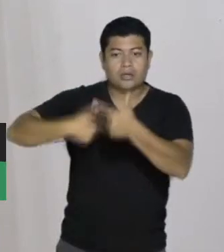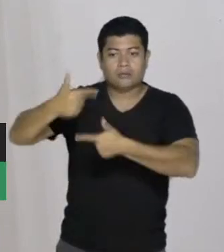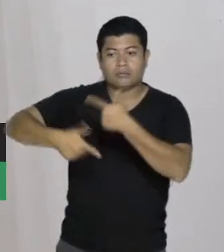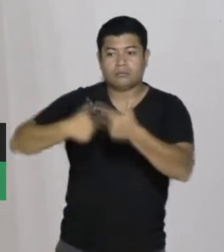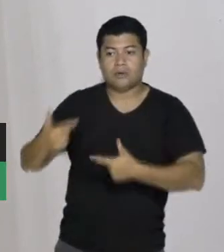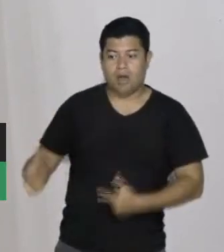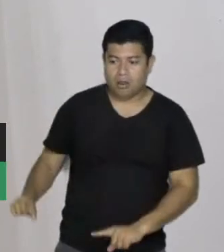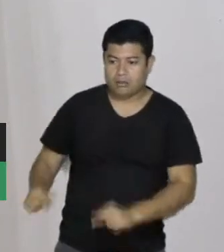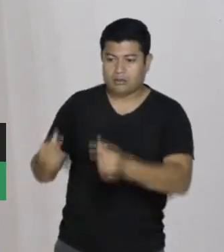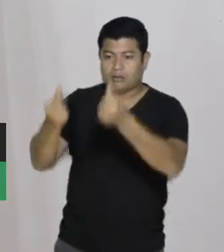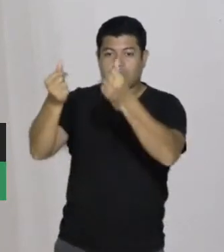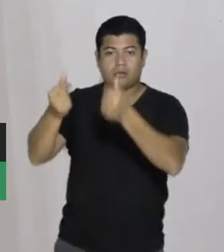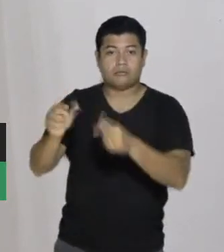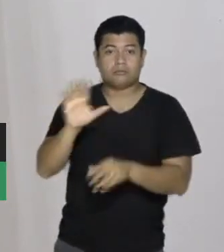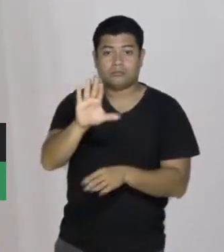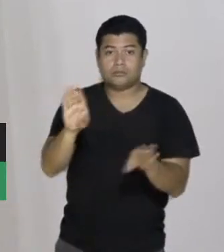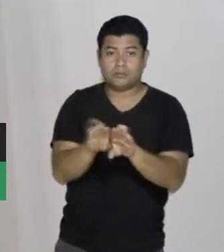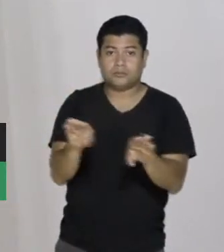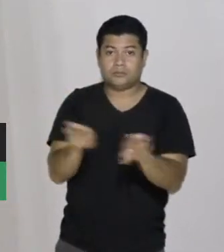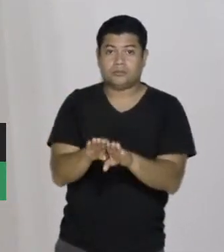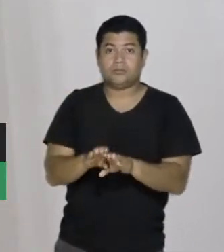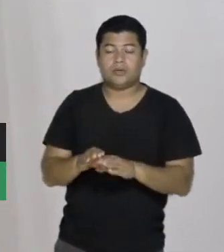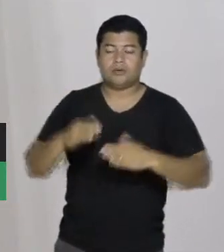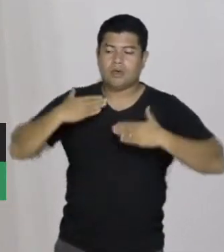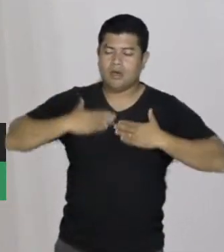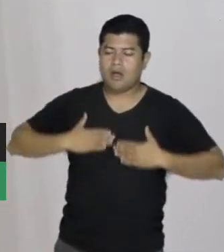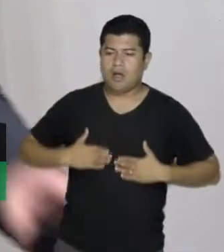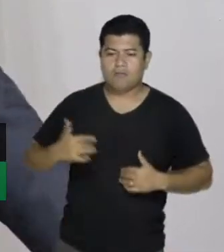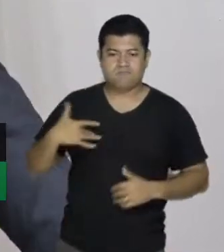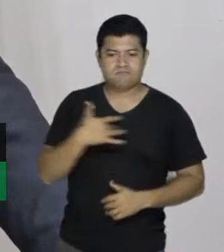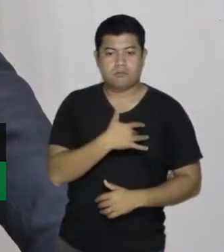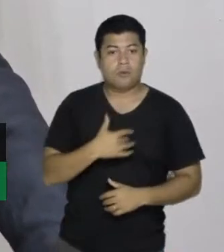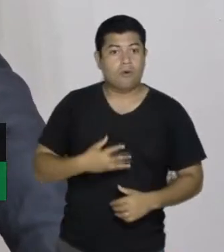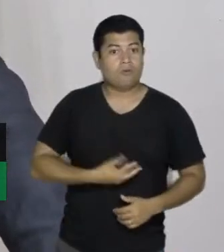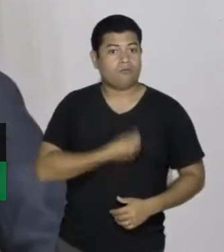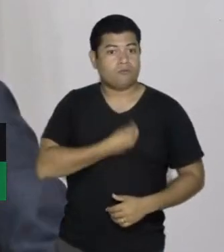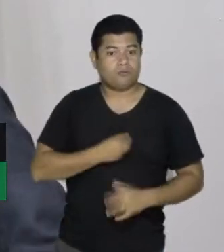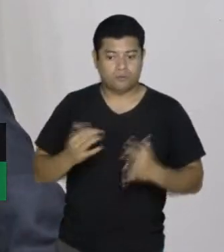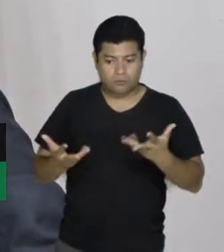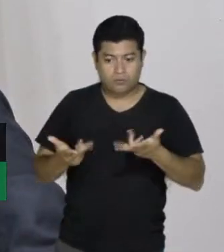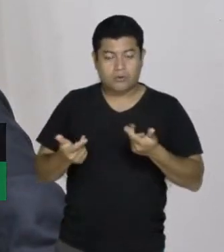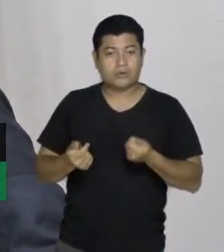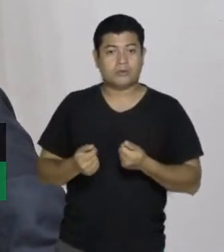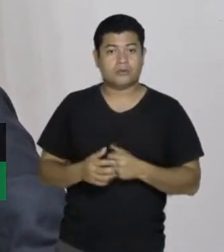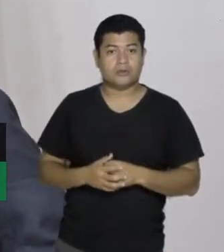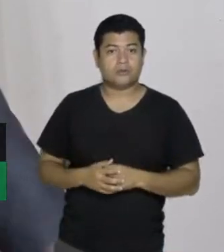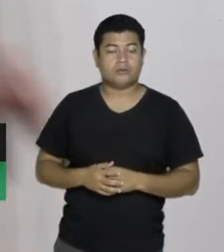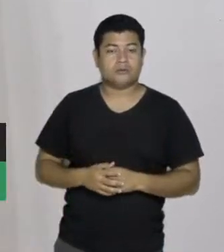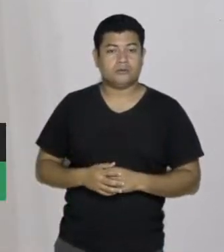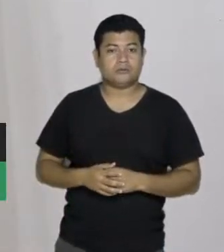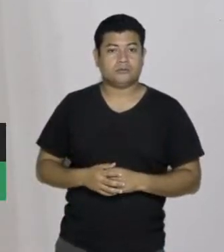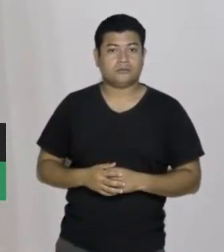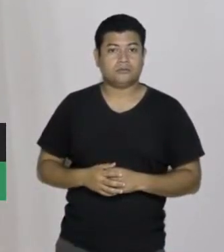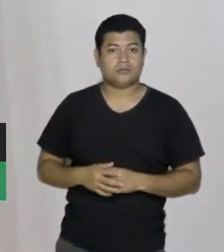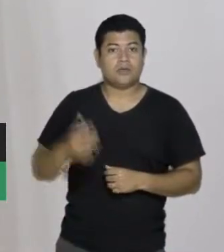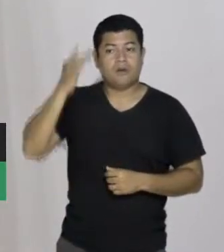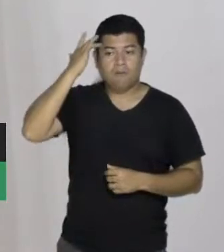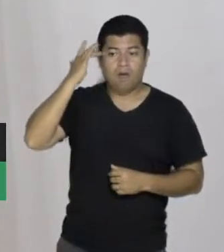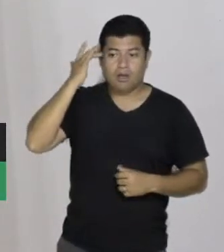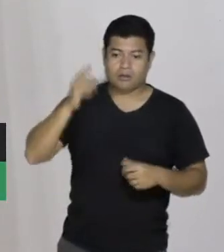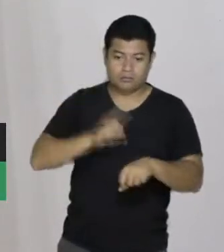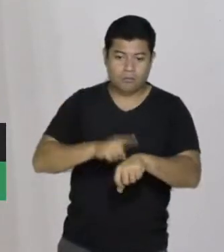gerar também bem-estar humano social do nosso povo acho que esse é o momento